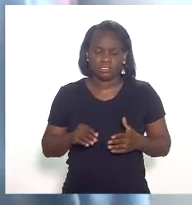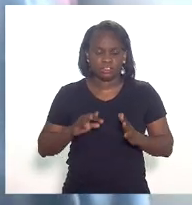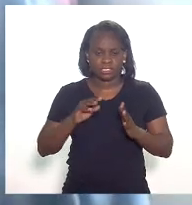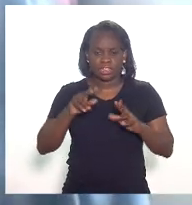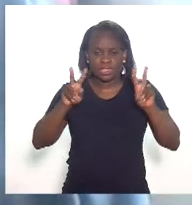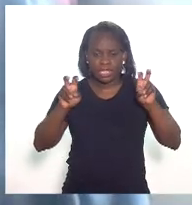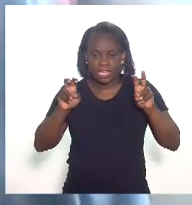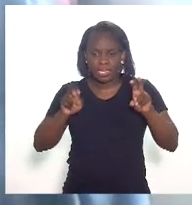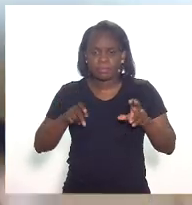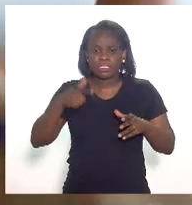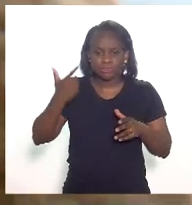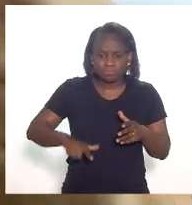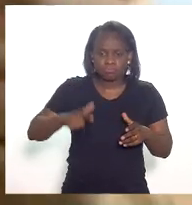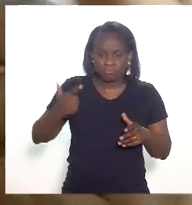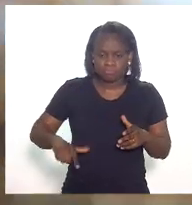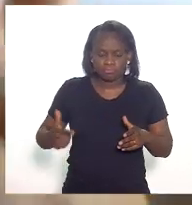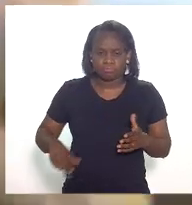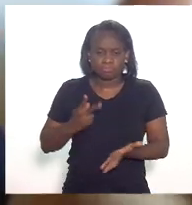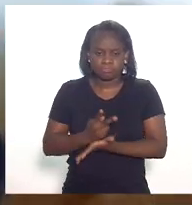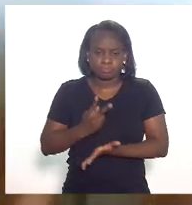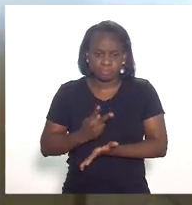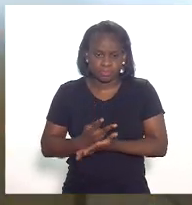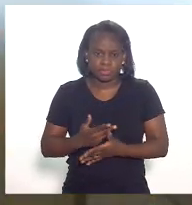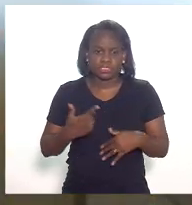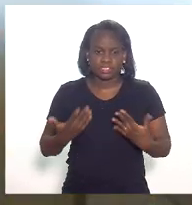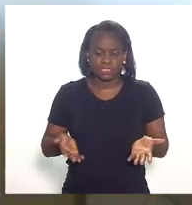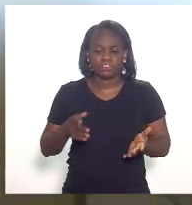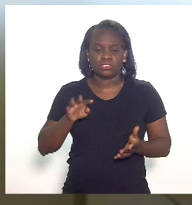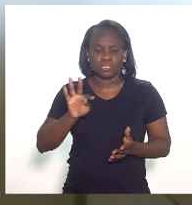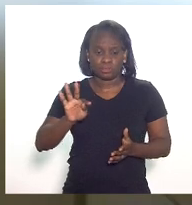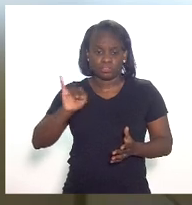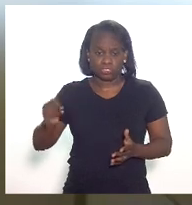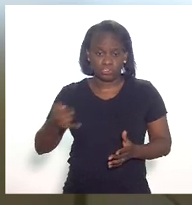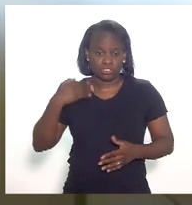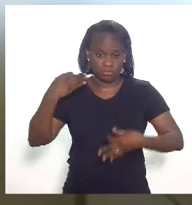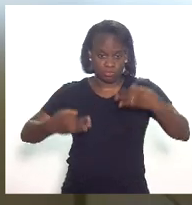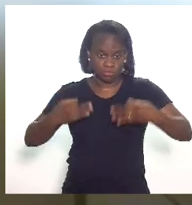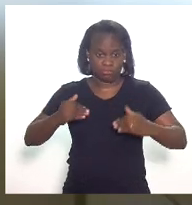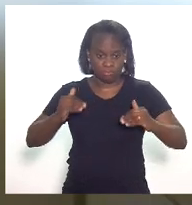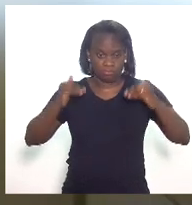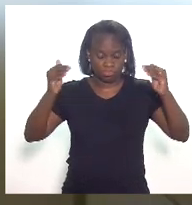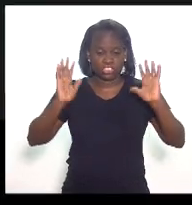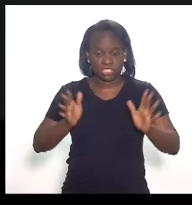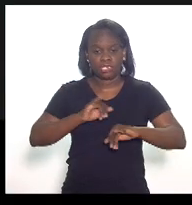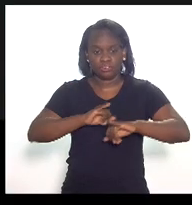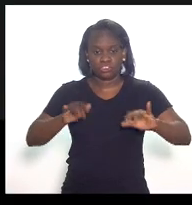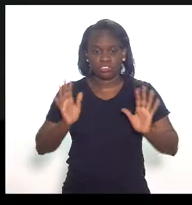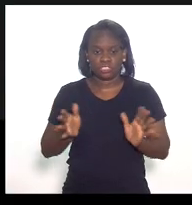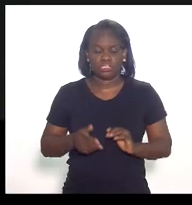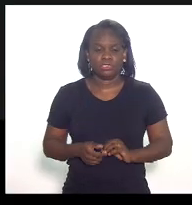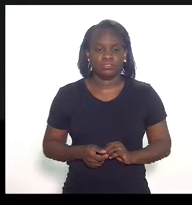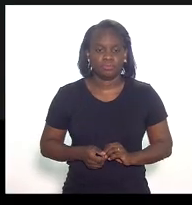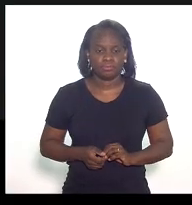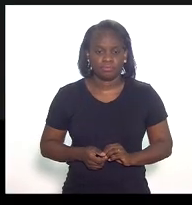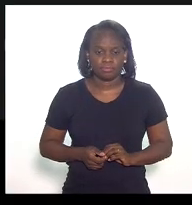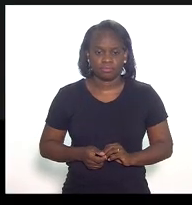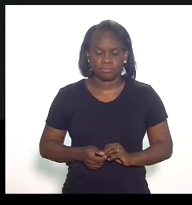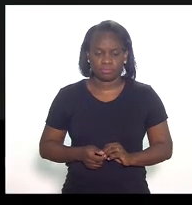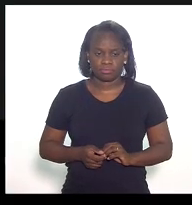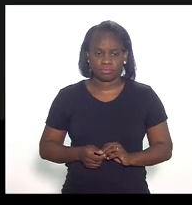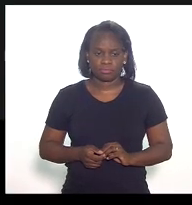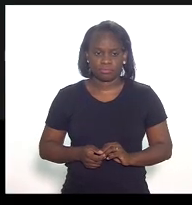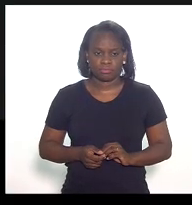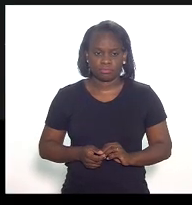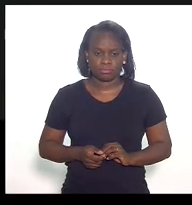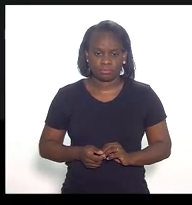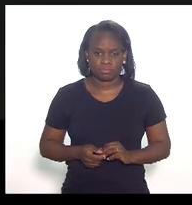Temas recorrentes. E o TJ já se pronunciou sobre essa matéria. Está certo, Luiz Paulo.